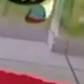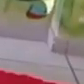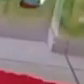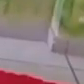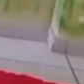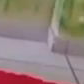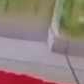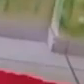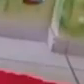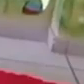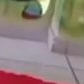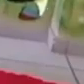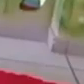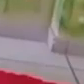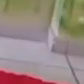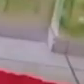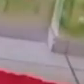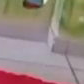bonito boi bumbá